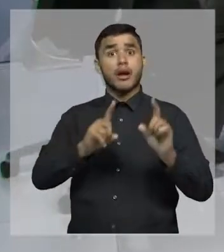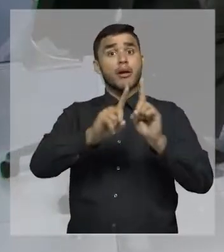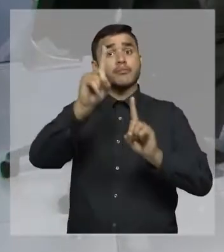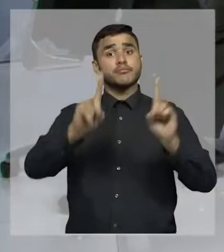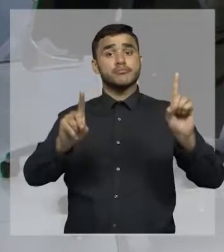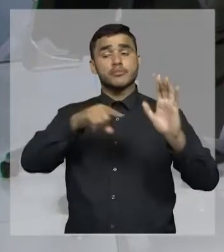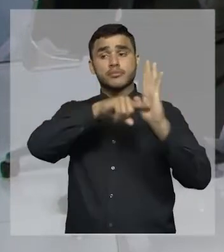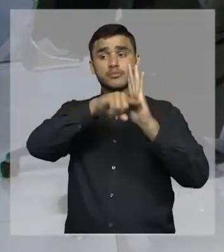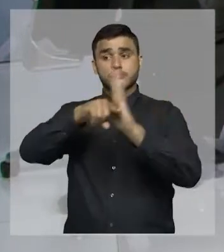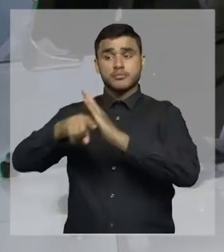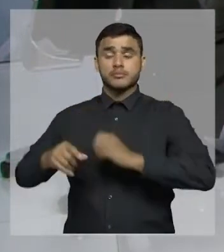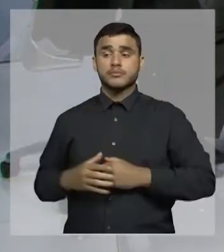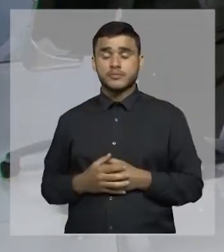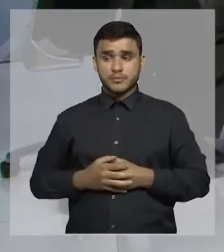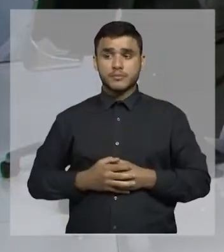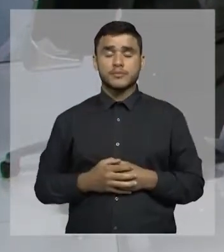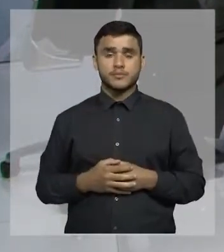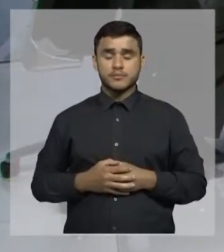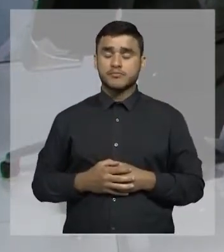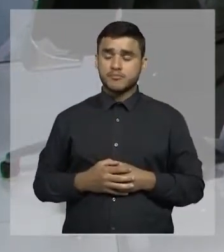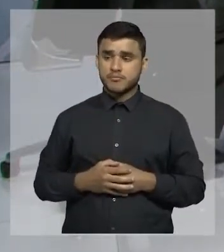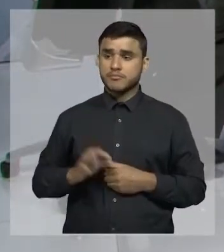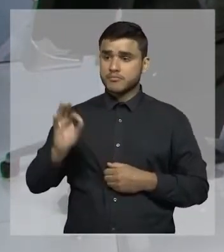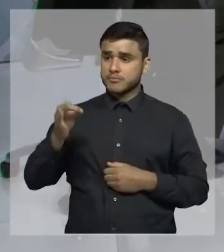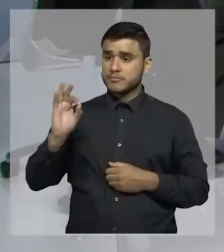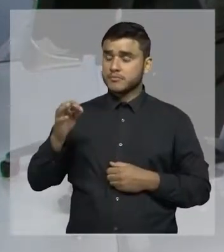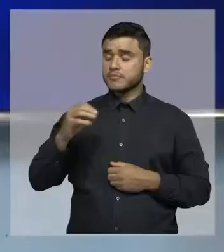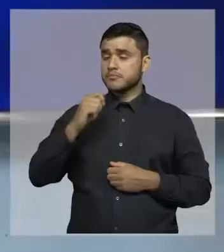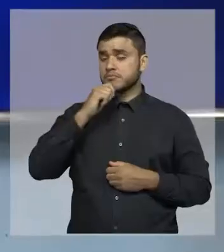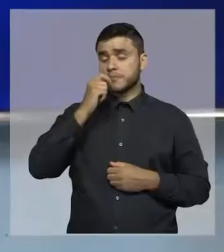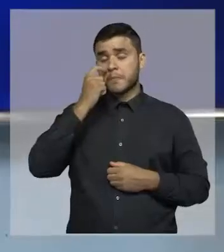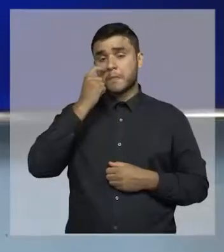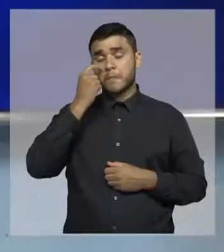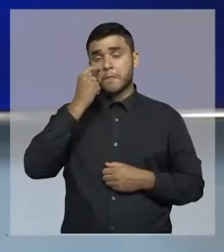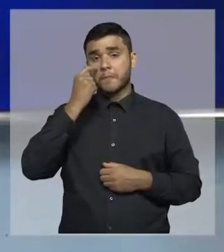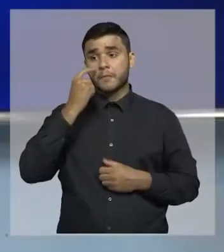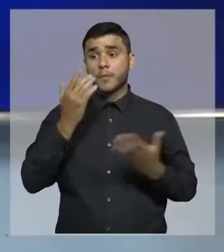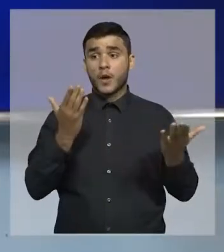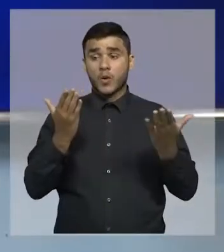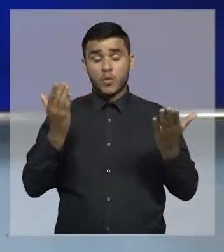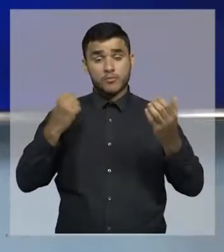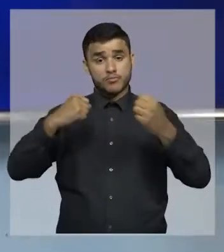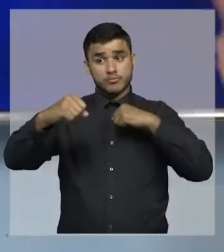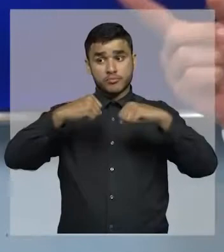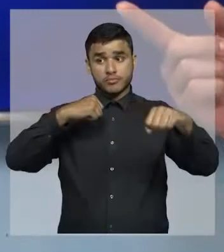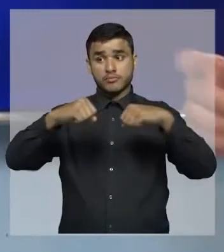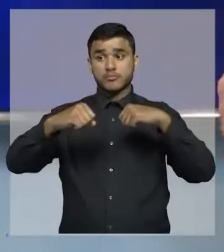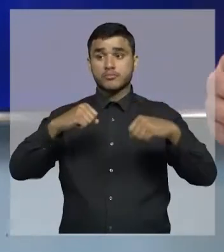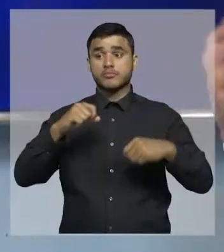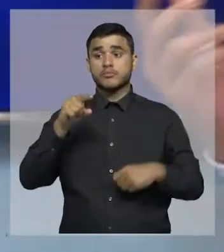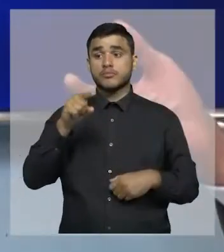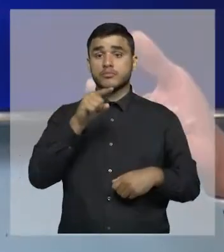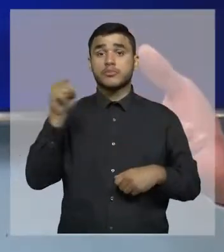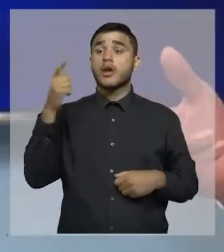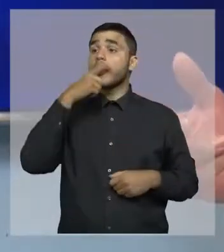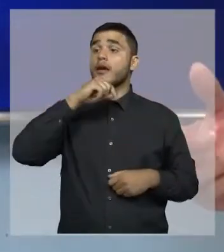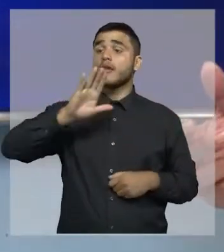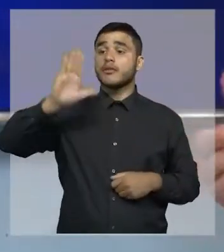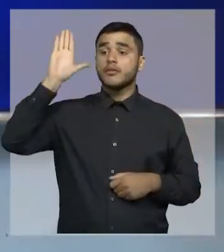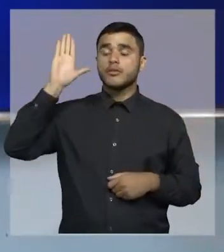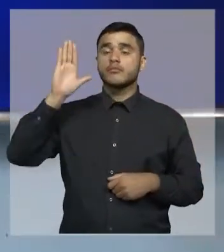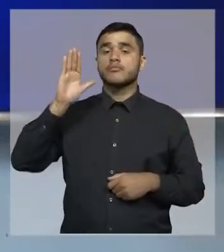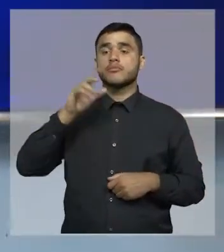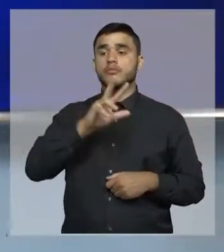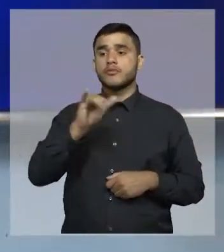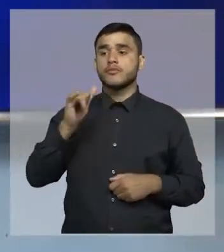O debate não começou, você tem razão, no cenário de hoje, mas quando o debate começa, em que esses voluntaristas